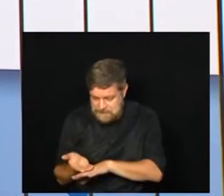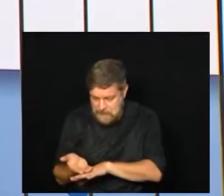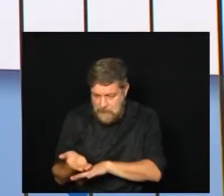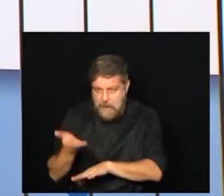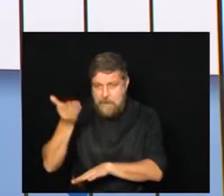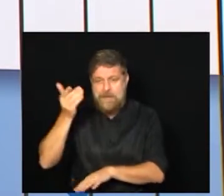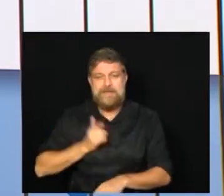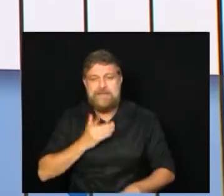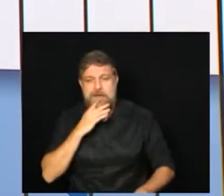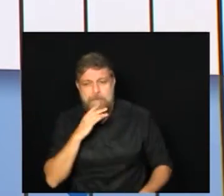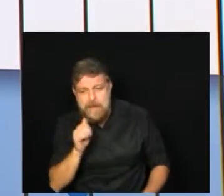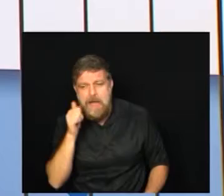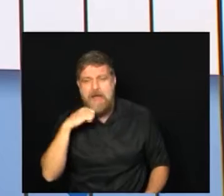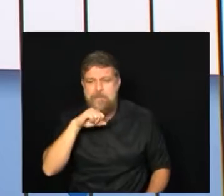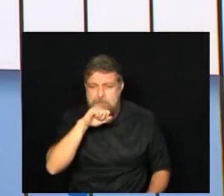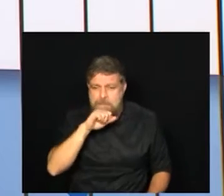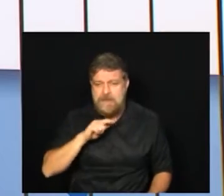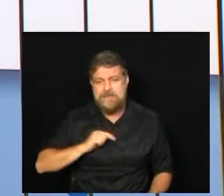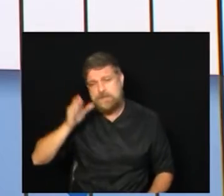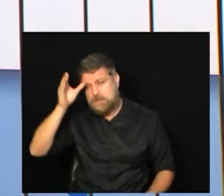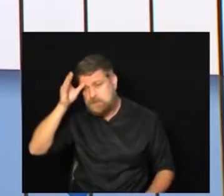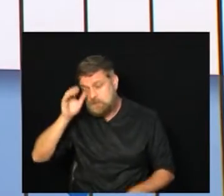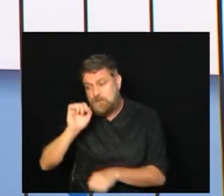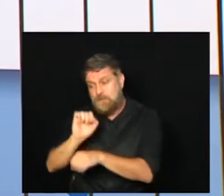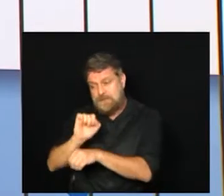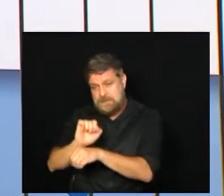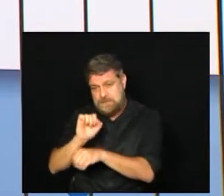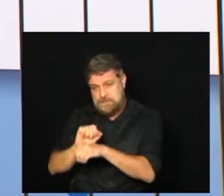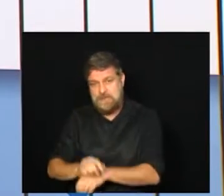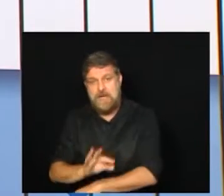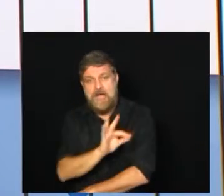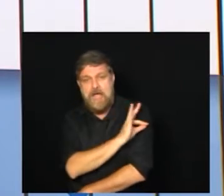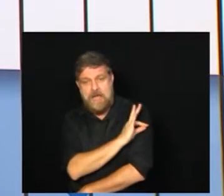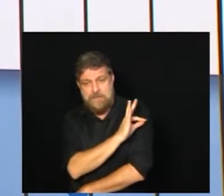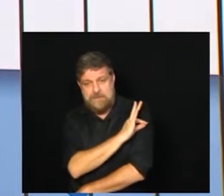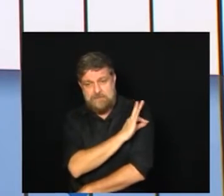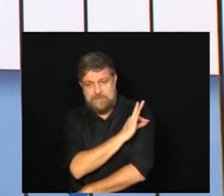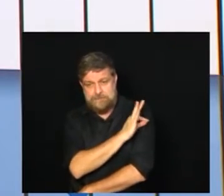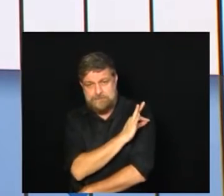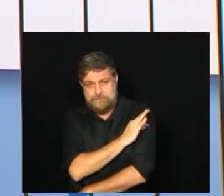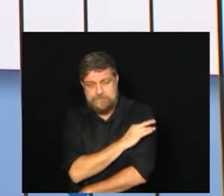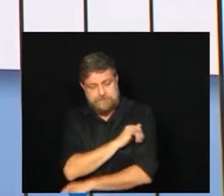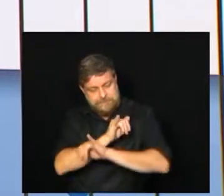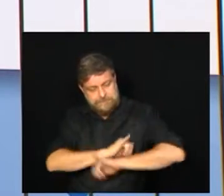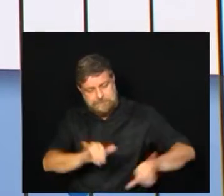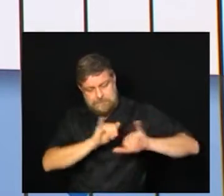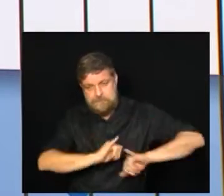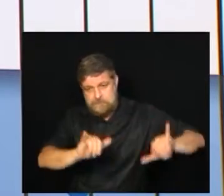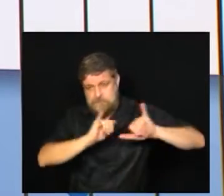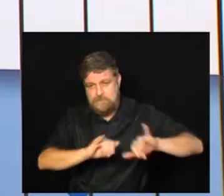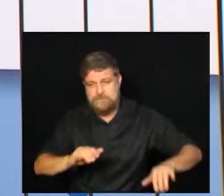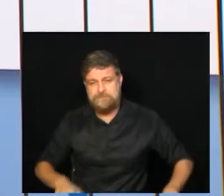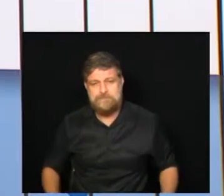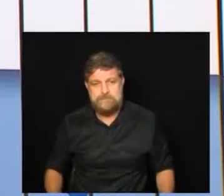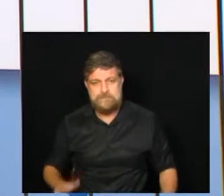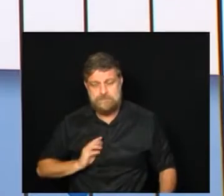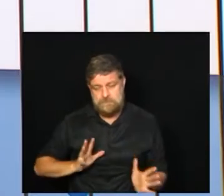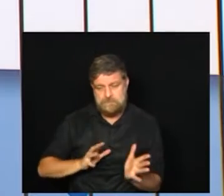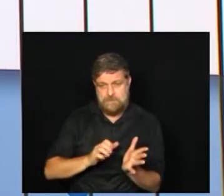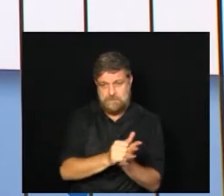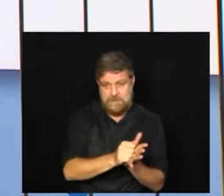tem um pai, um tio, um avô, aguarde que a prefeitura vai, então, anunciar esse